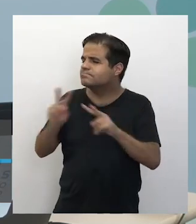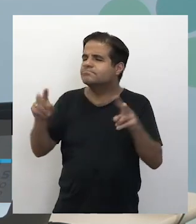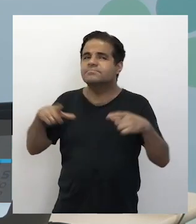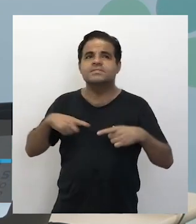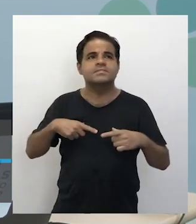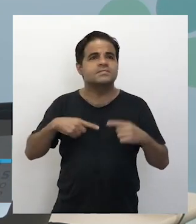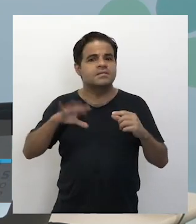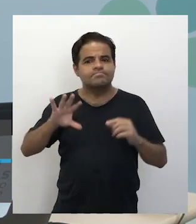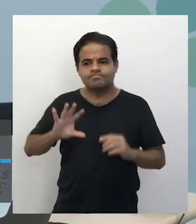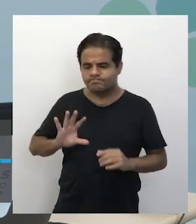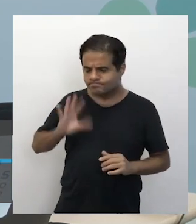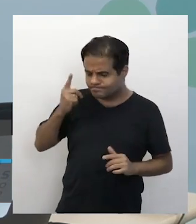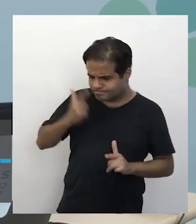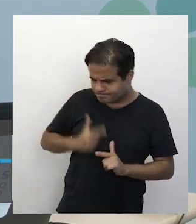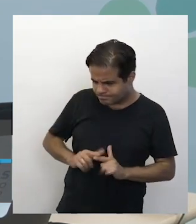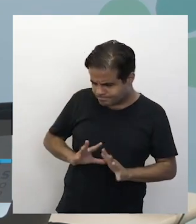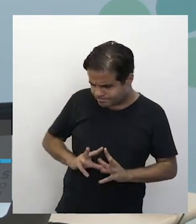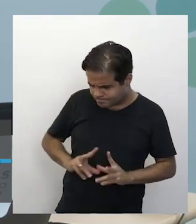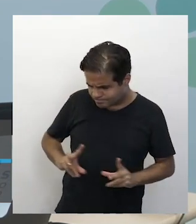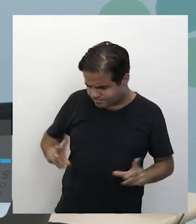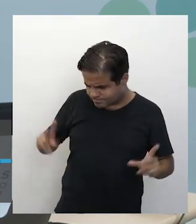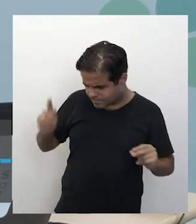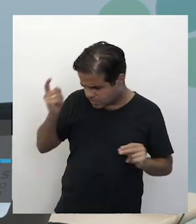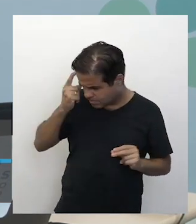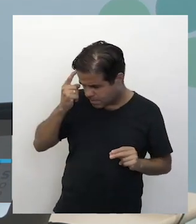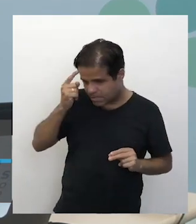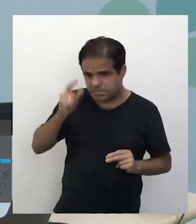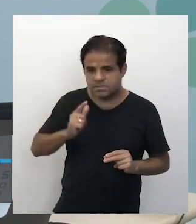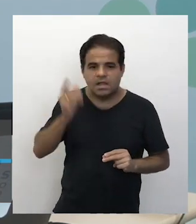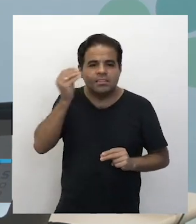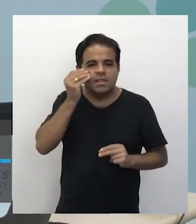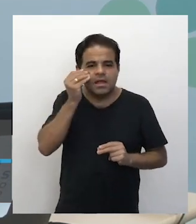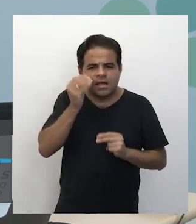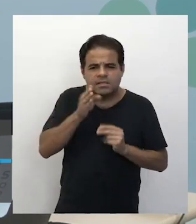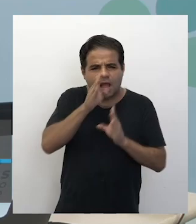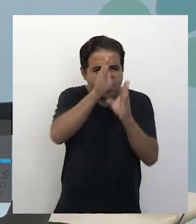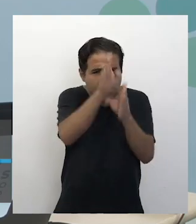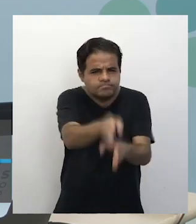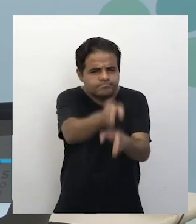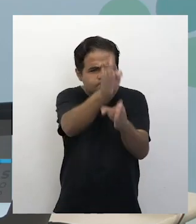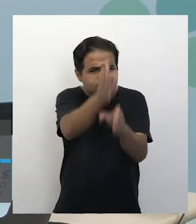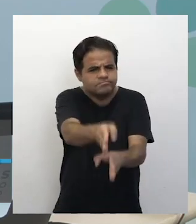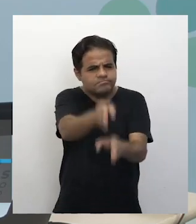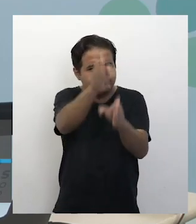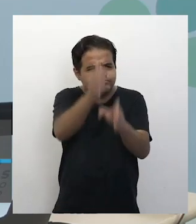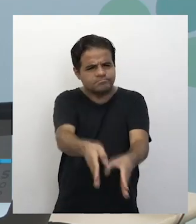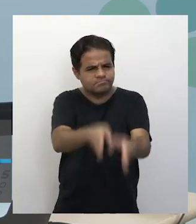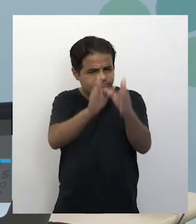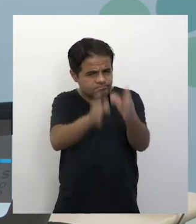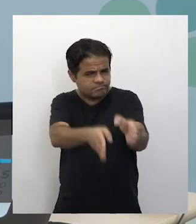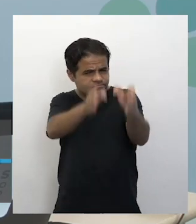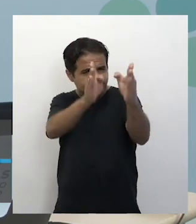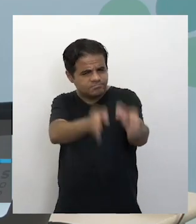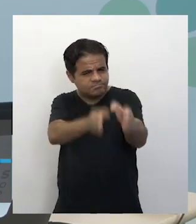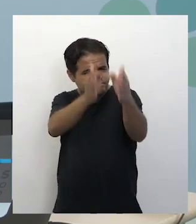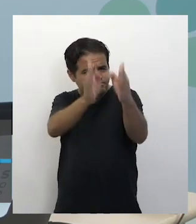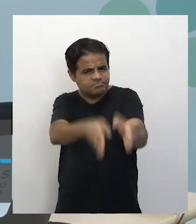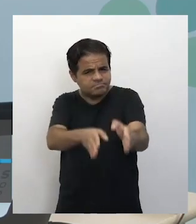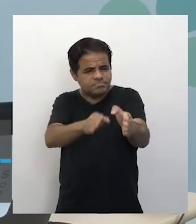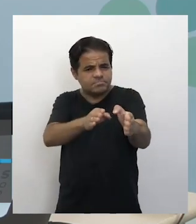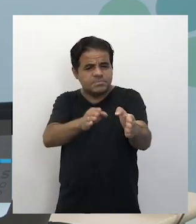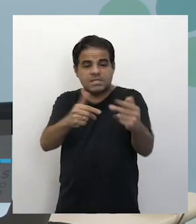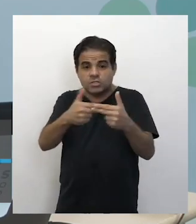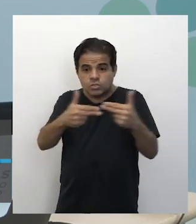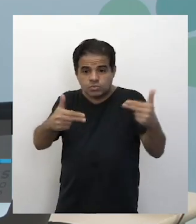tem uma solução desse problema na sua cabeça e você tenta só esse caminho, ó, exatamente como eu estou fazendo ali, ó. E todas as